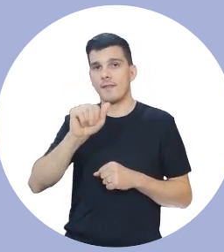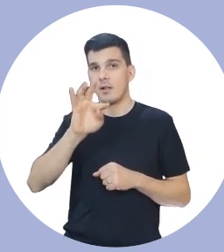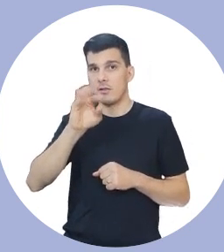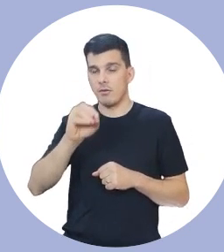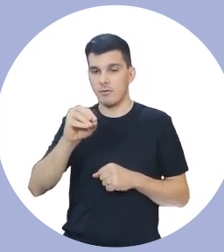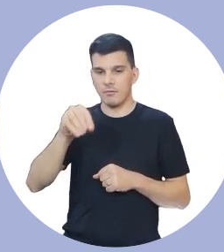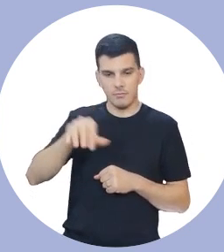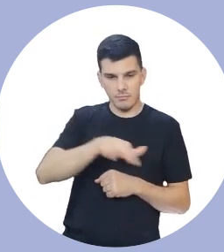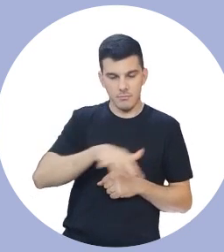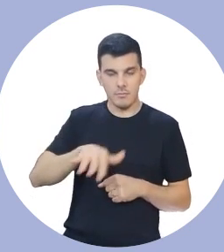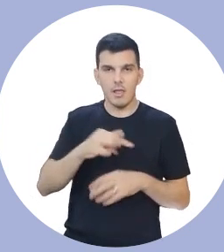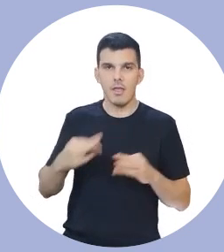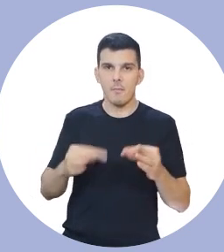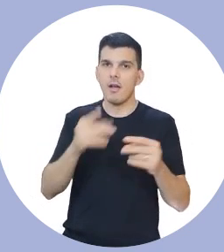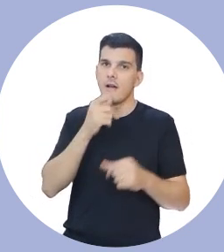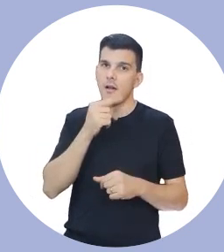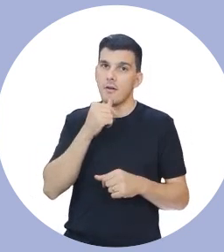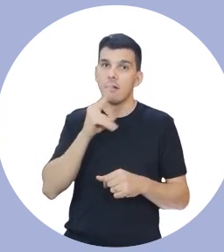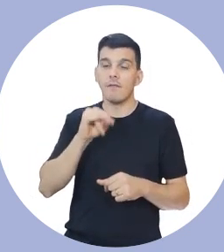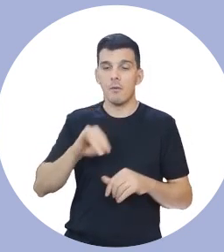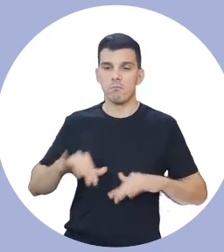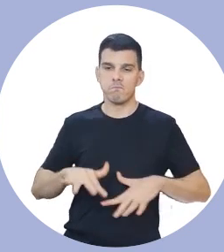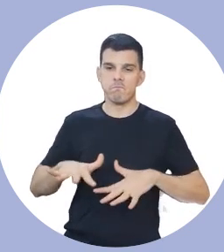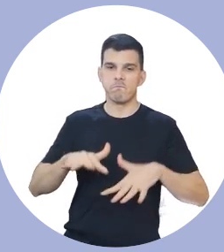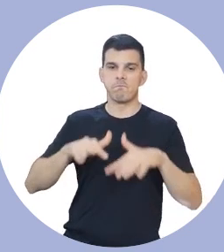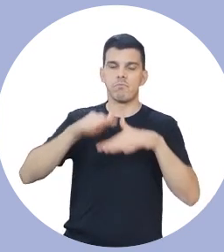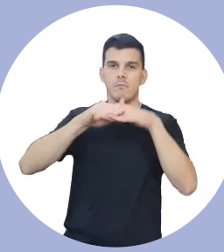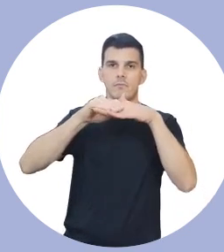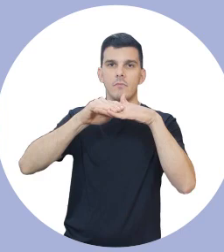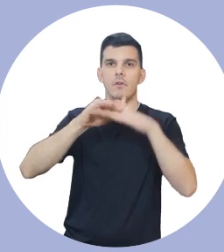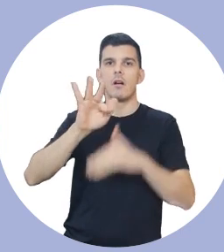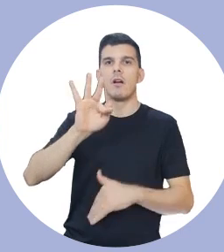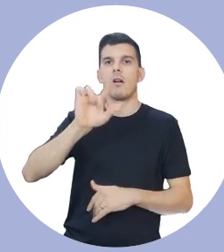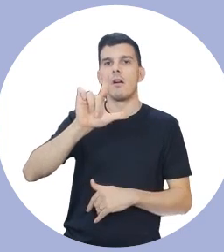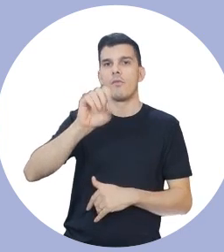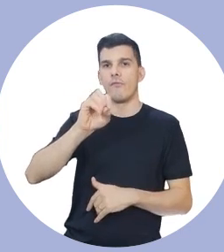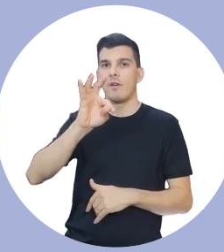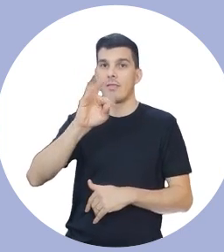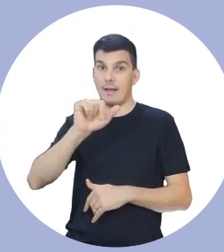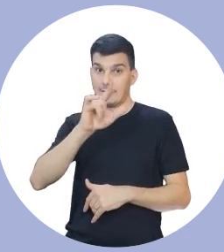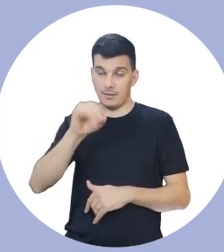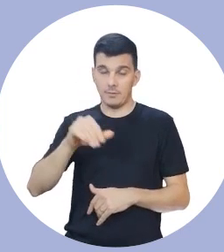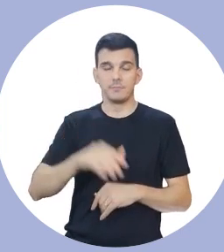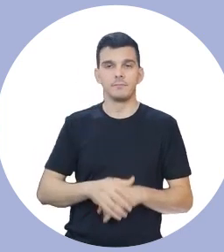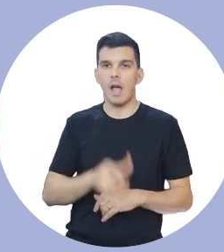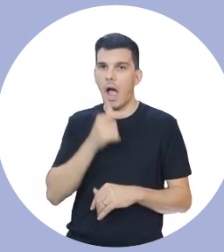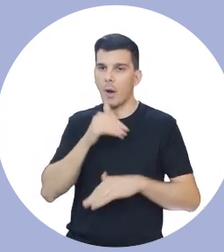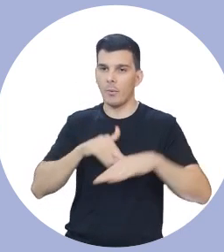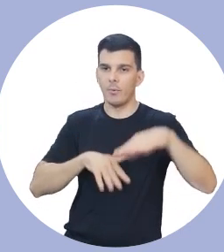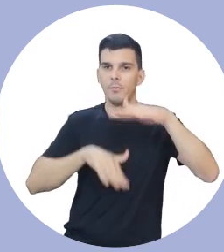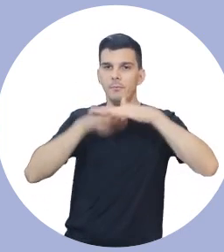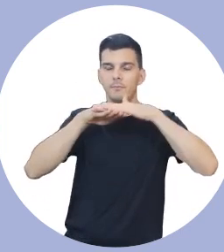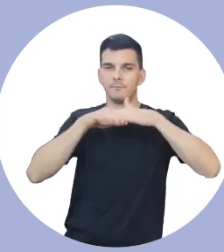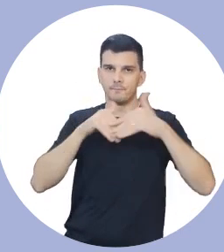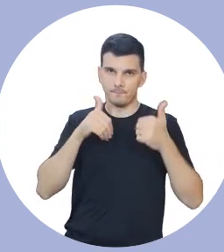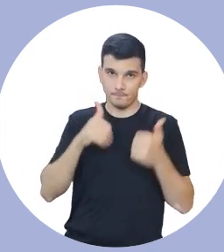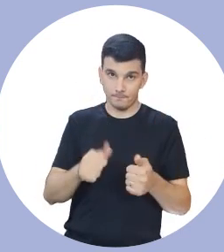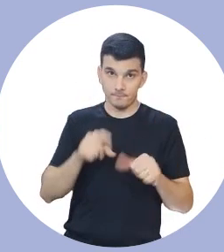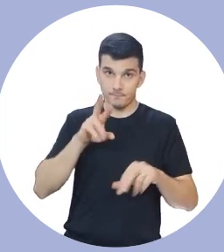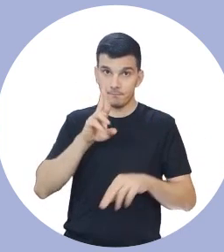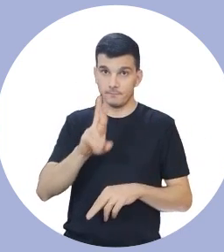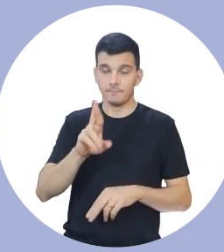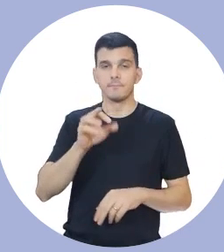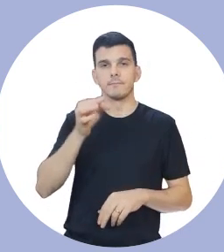alumínio dentro desse sistema vai promover o que a gente chama de flotação. Ok? Então, a resposta